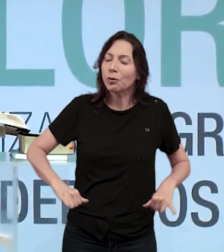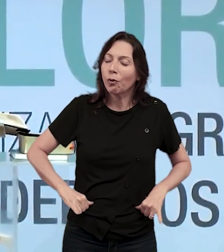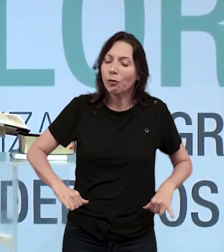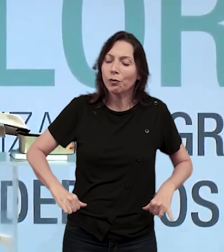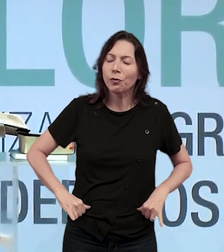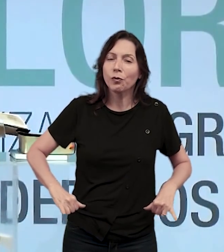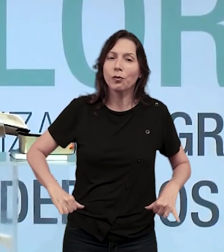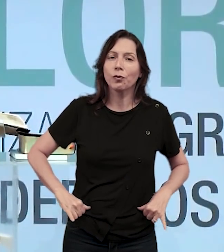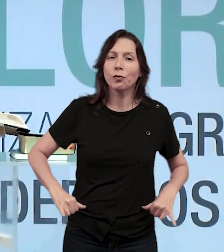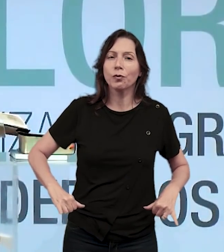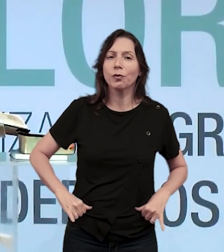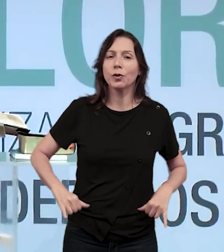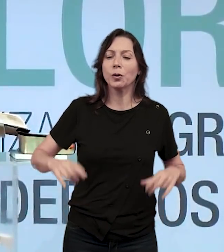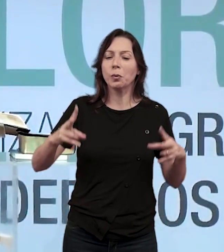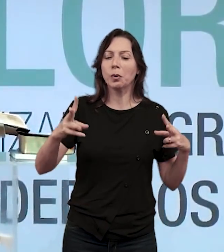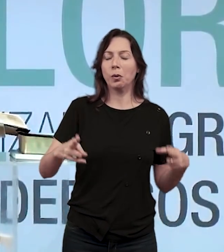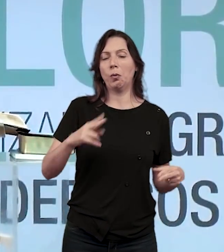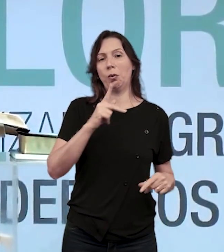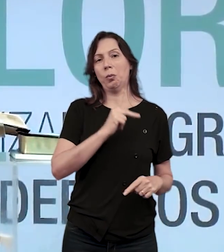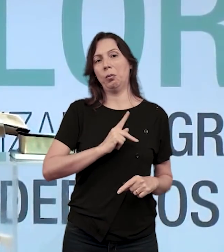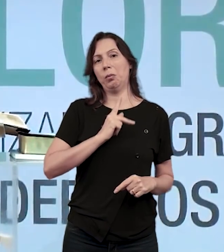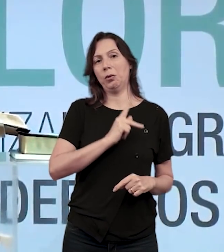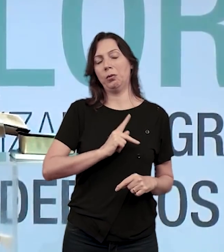pontual, tão